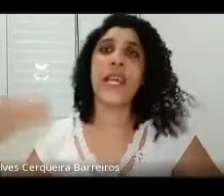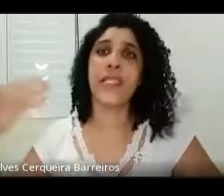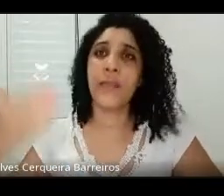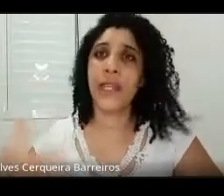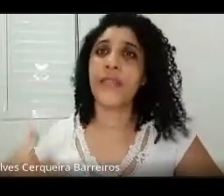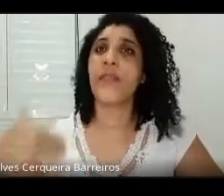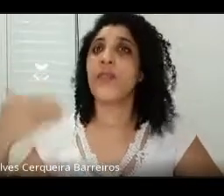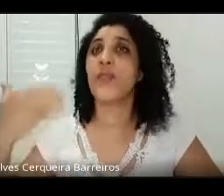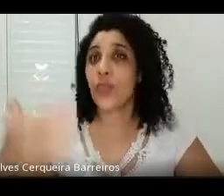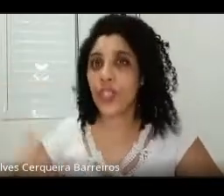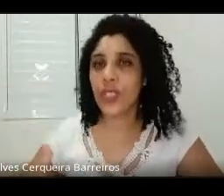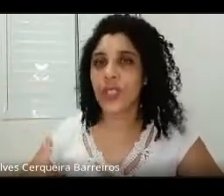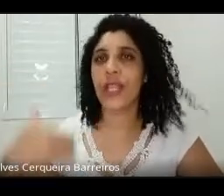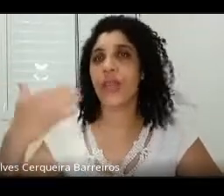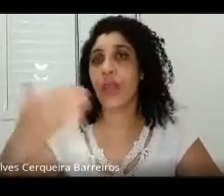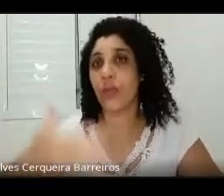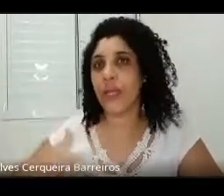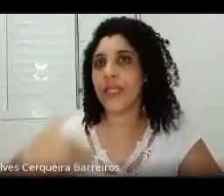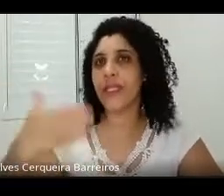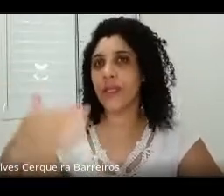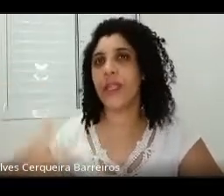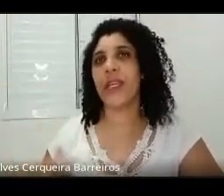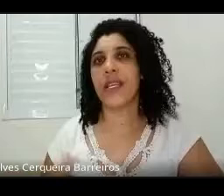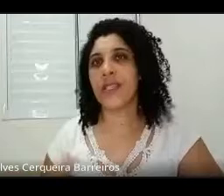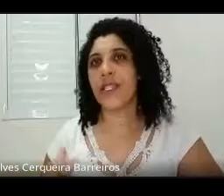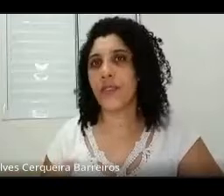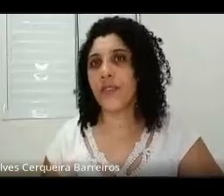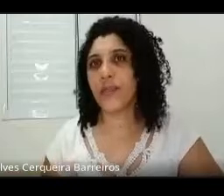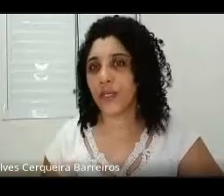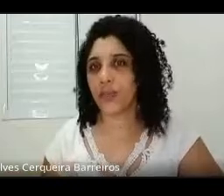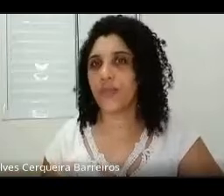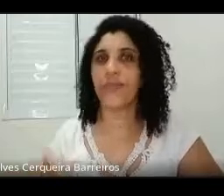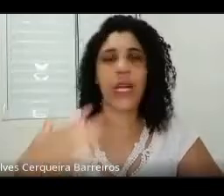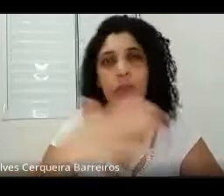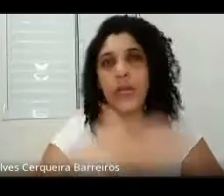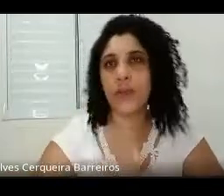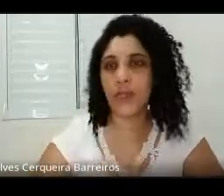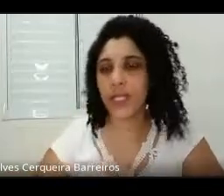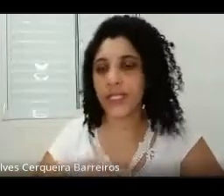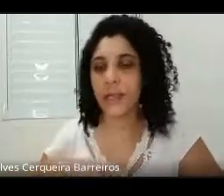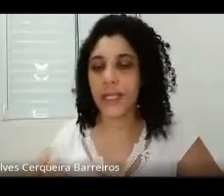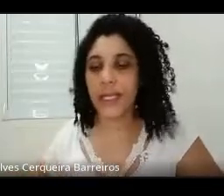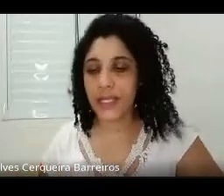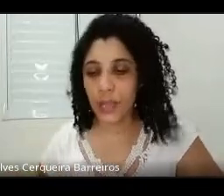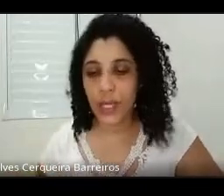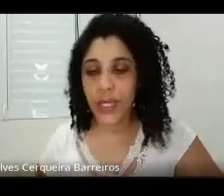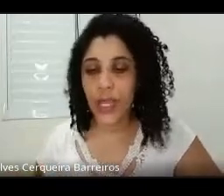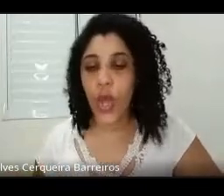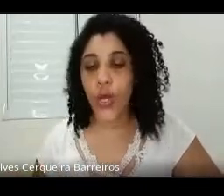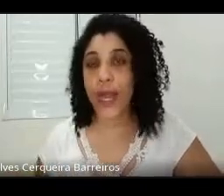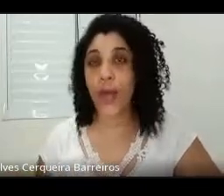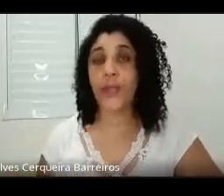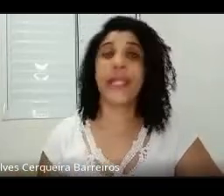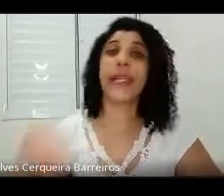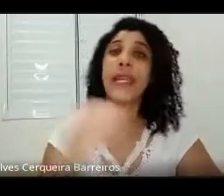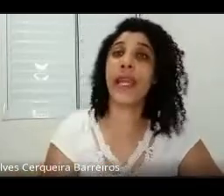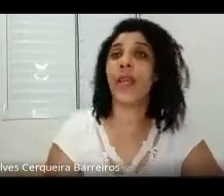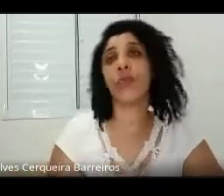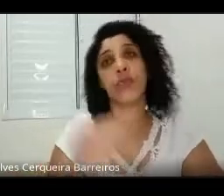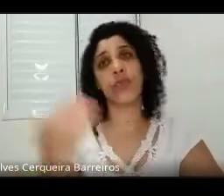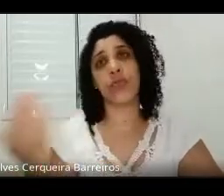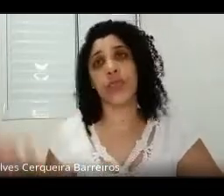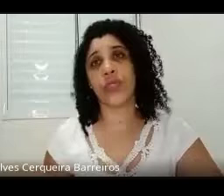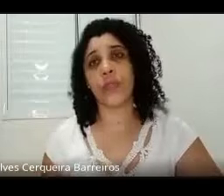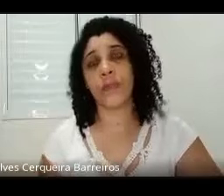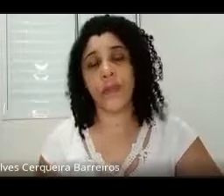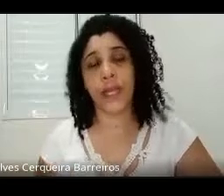novos sinais também vão surgindo, né, vão acompanhando esse desenvolvimento. O mesmo acontece também na língua oral. E